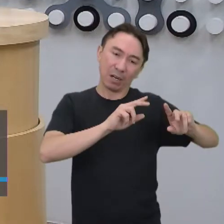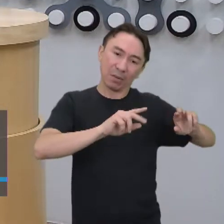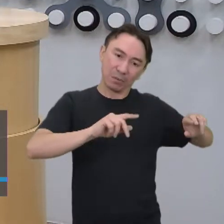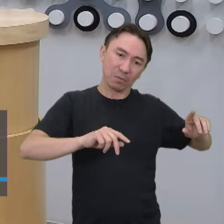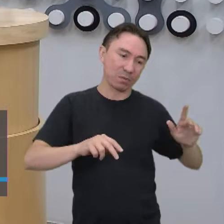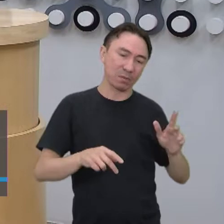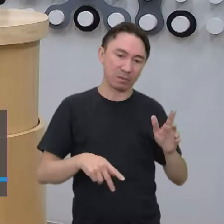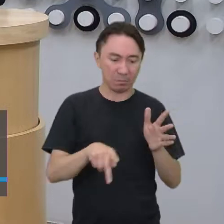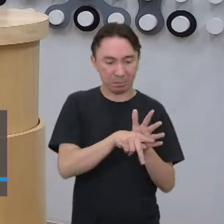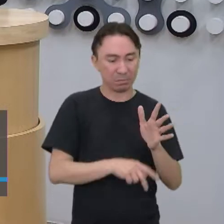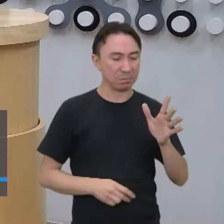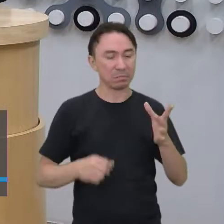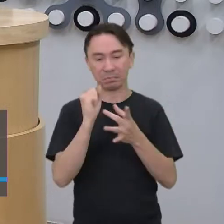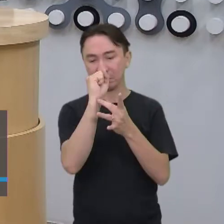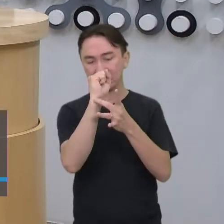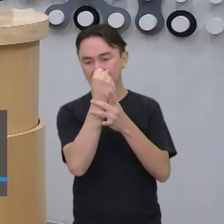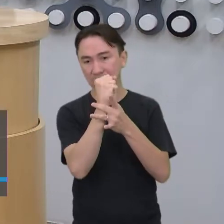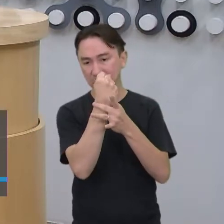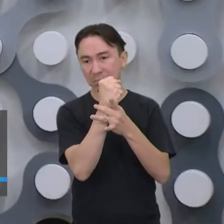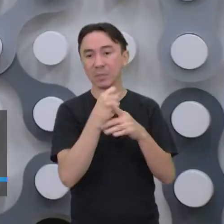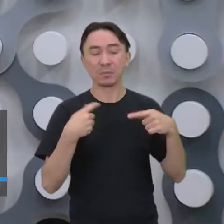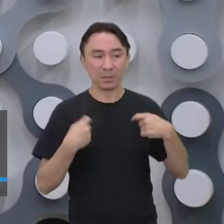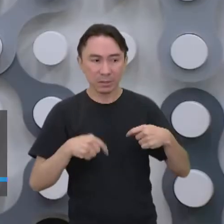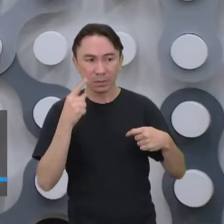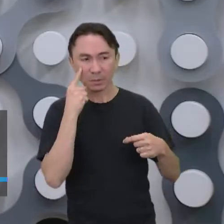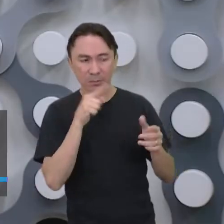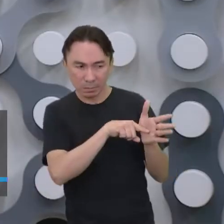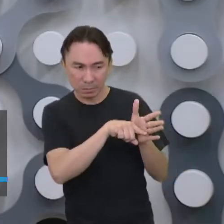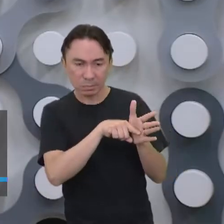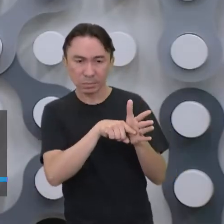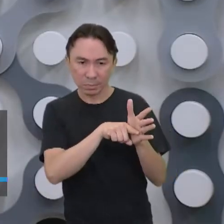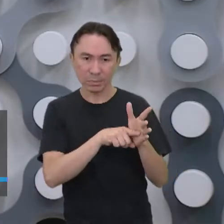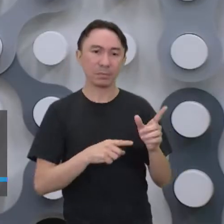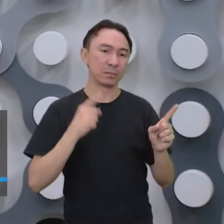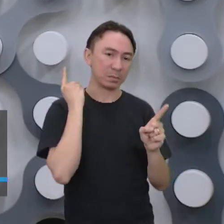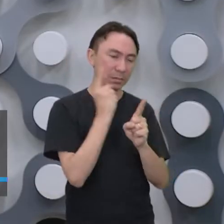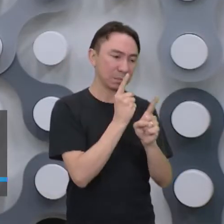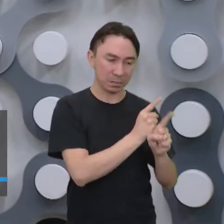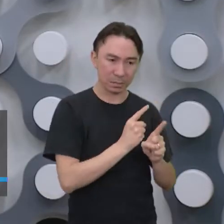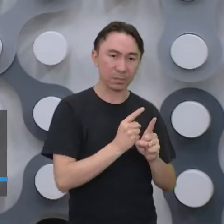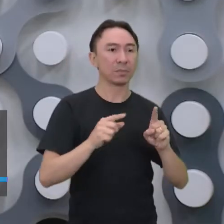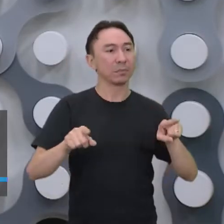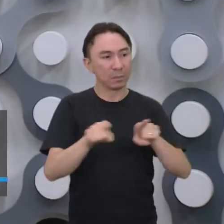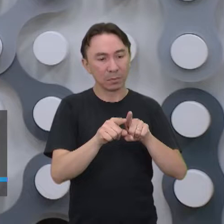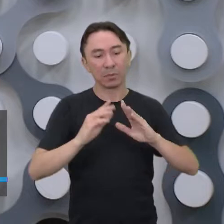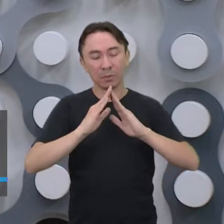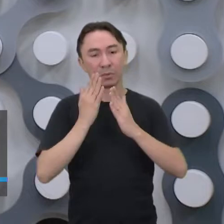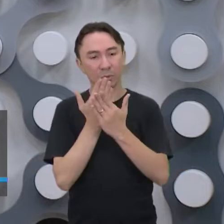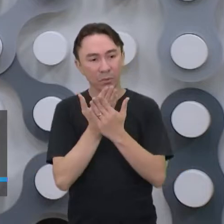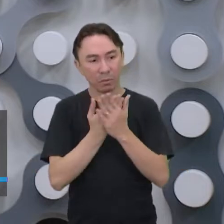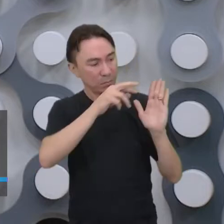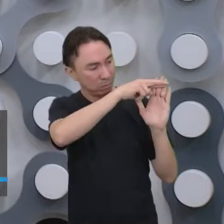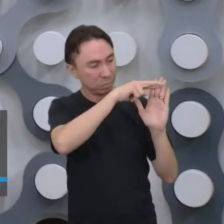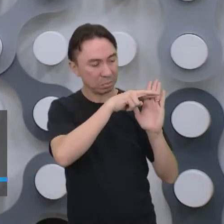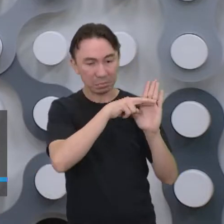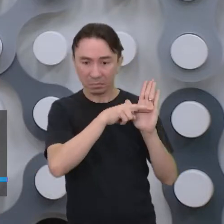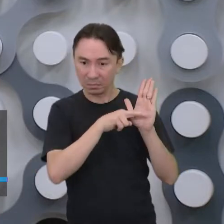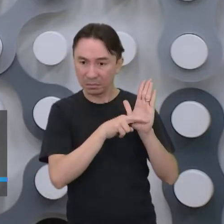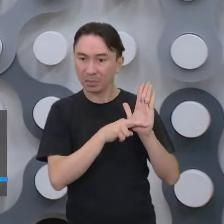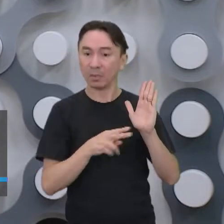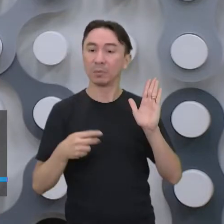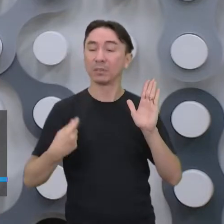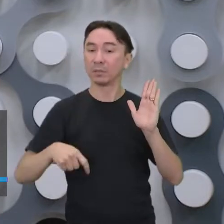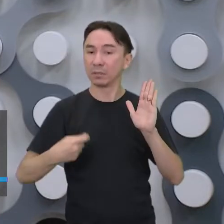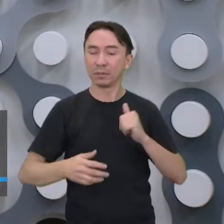trabalhados, investigados e bem posicionados na escola. Tá. Né? Então, existe todo esse trabalho,